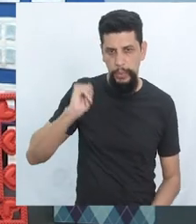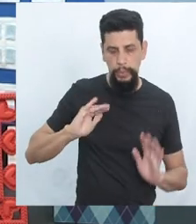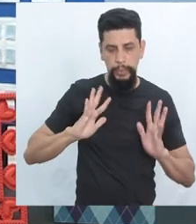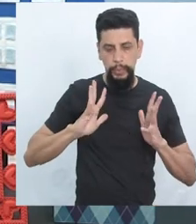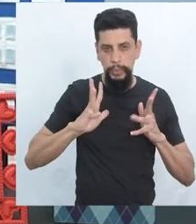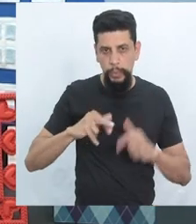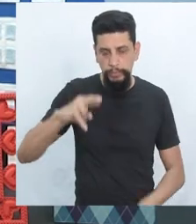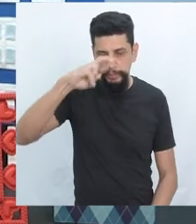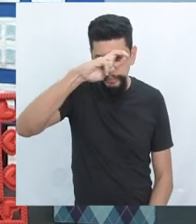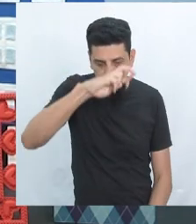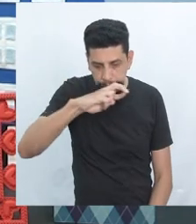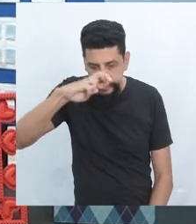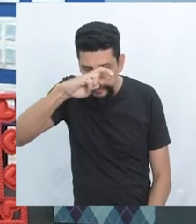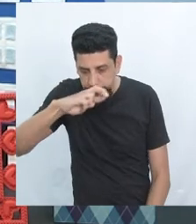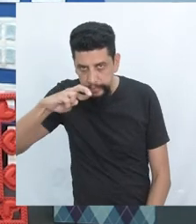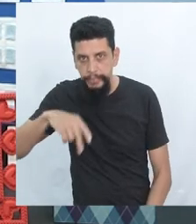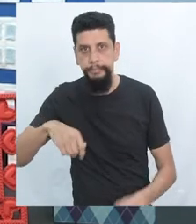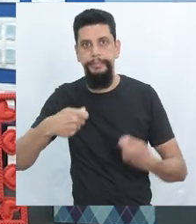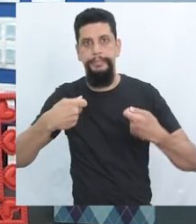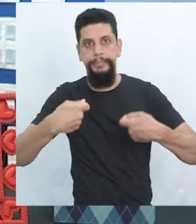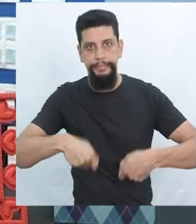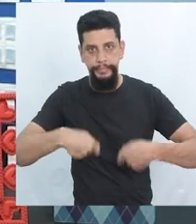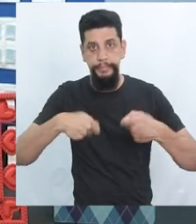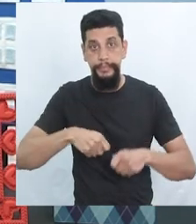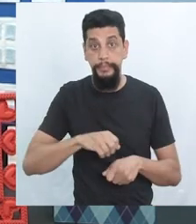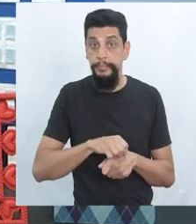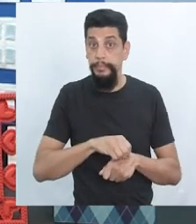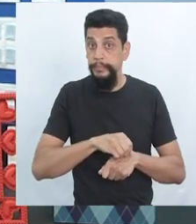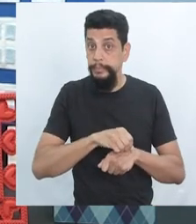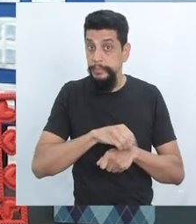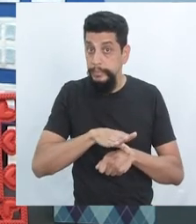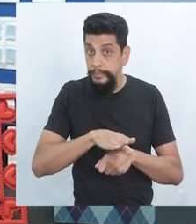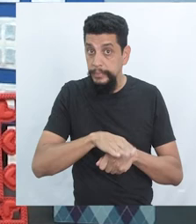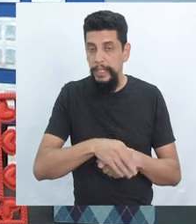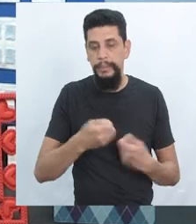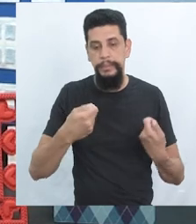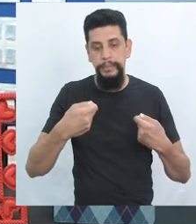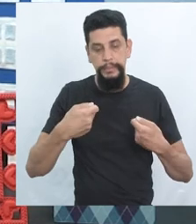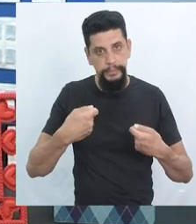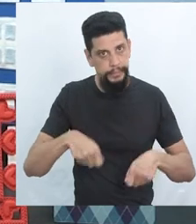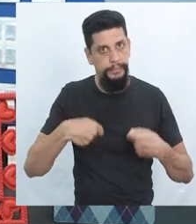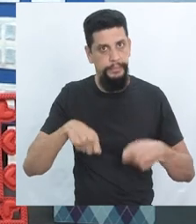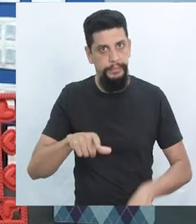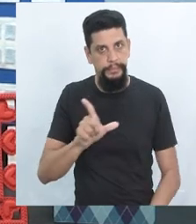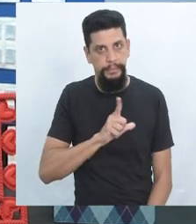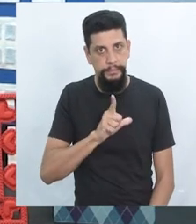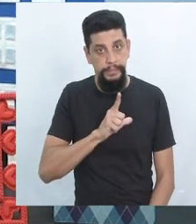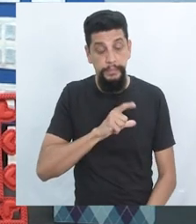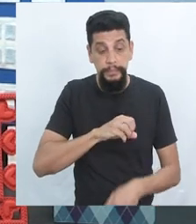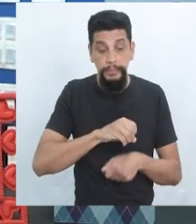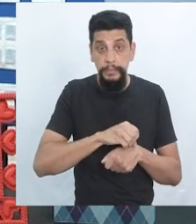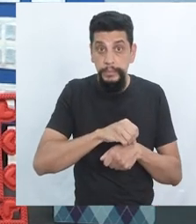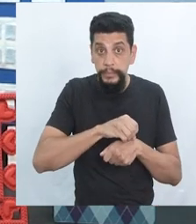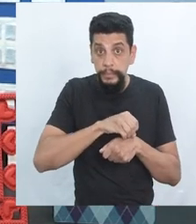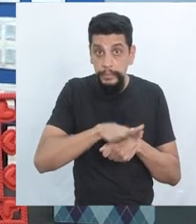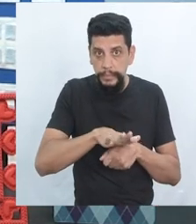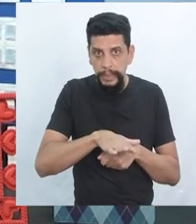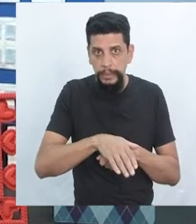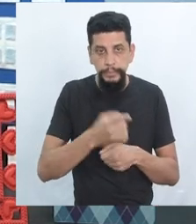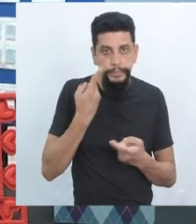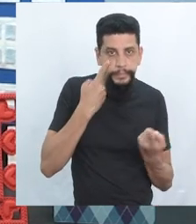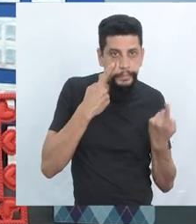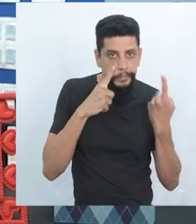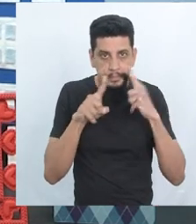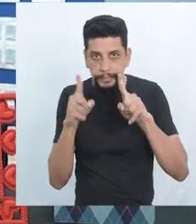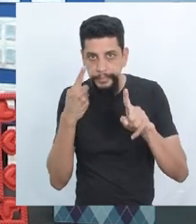já sabemos que todo detetive precisa de um caso. Precisamos ter